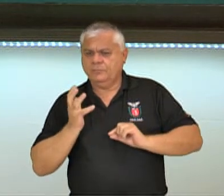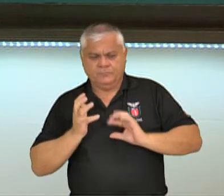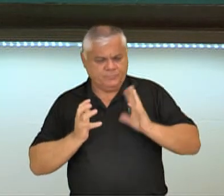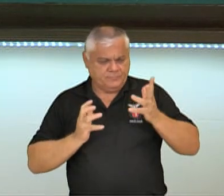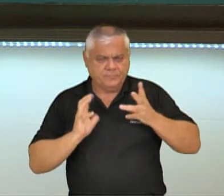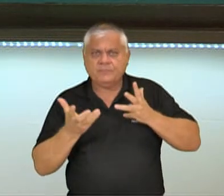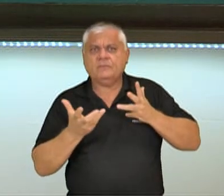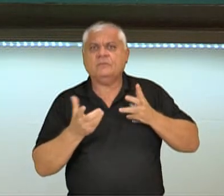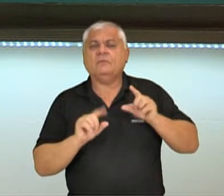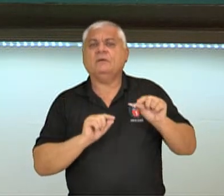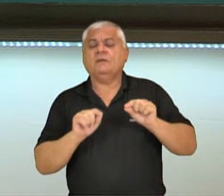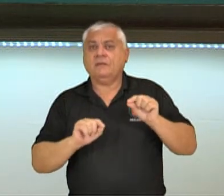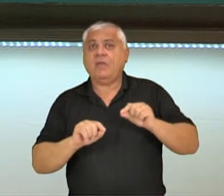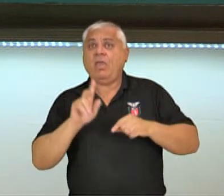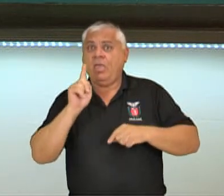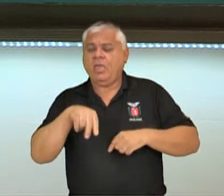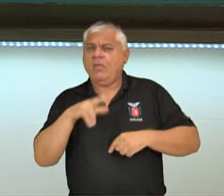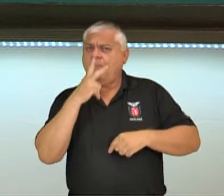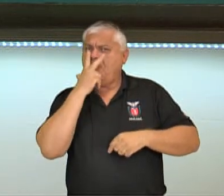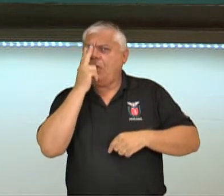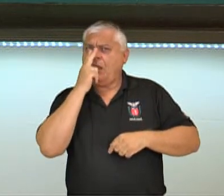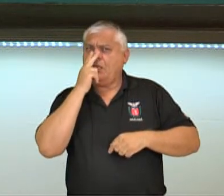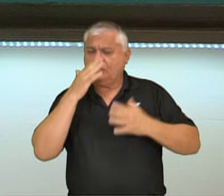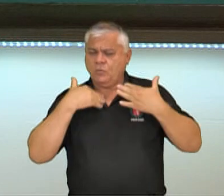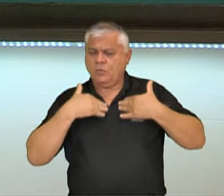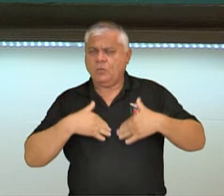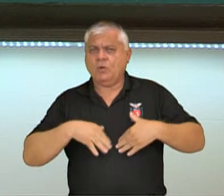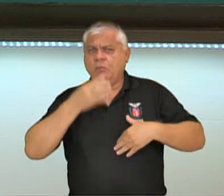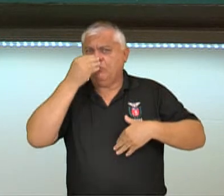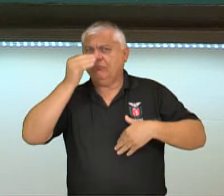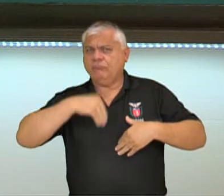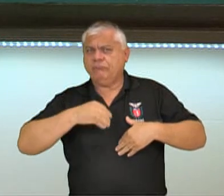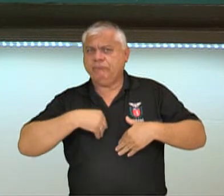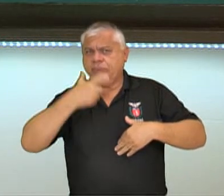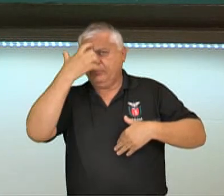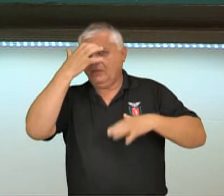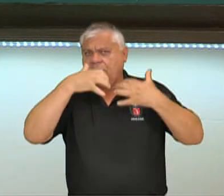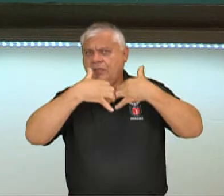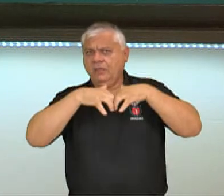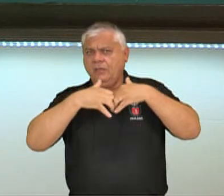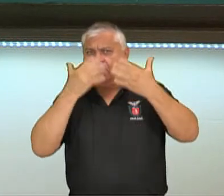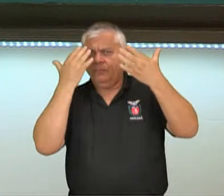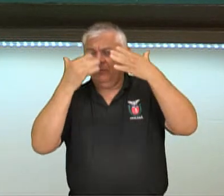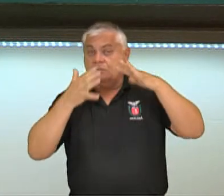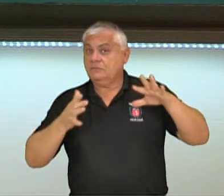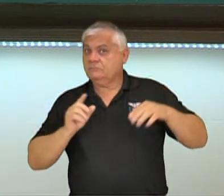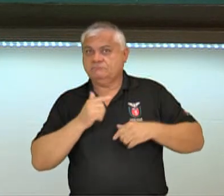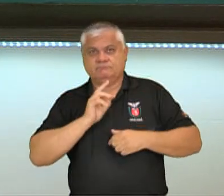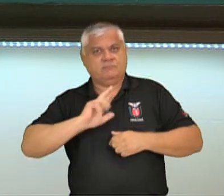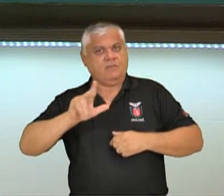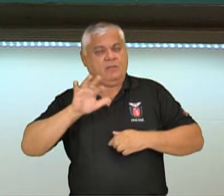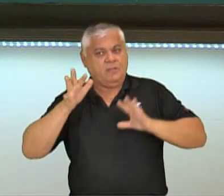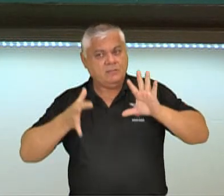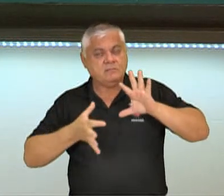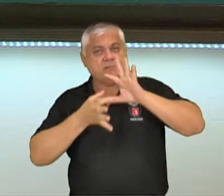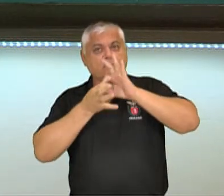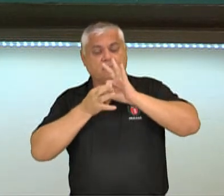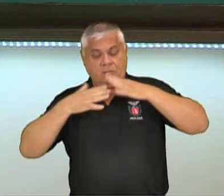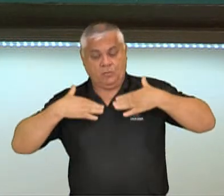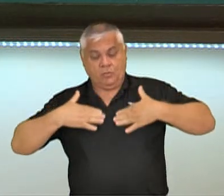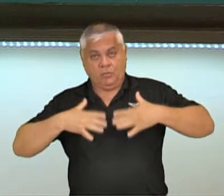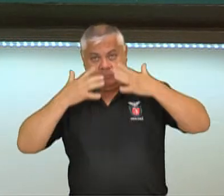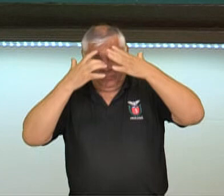muitas vezes que o corpo não está ligado com a parte psicológica, mas não é bem assim, né? Quando nós